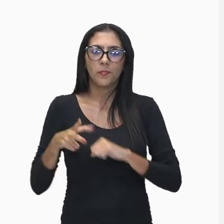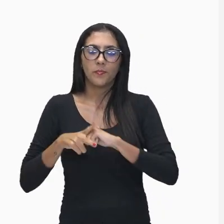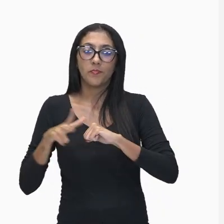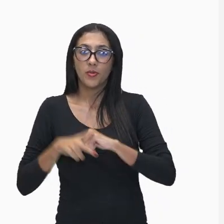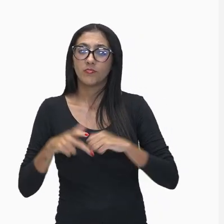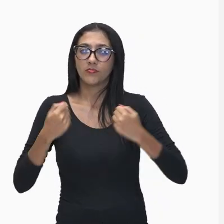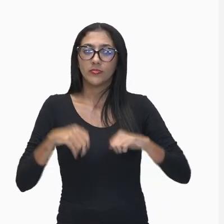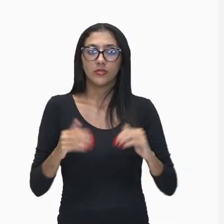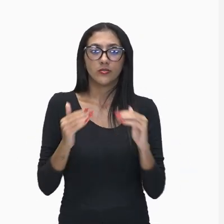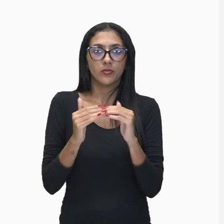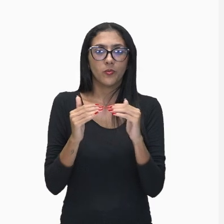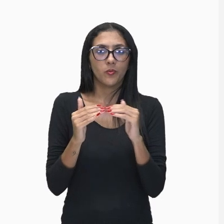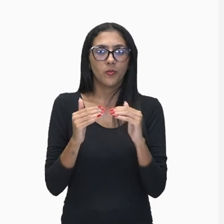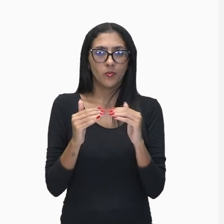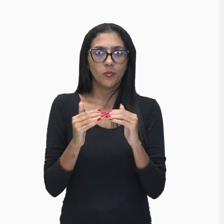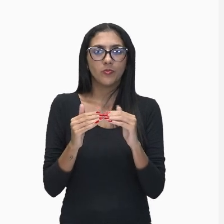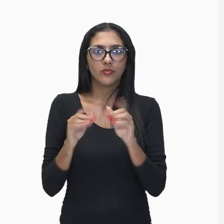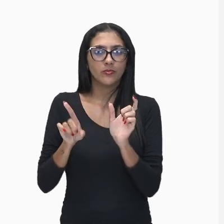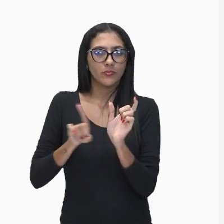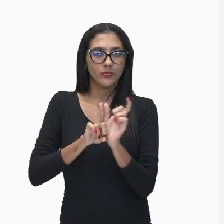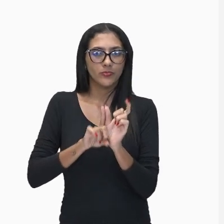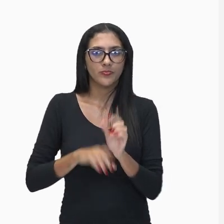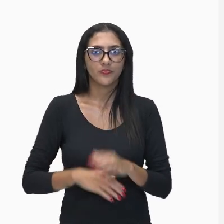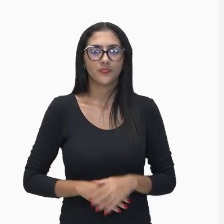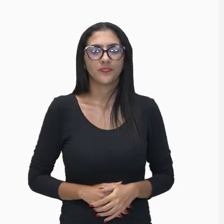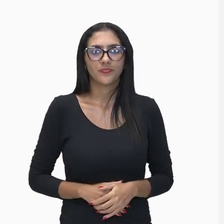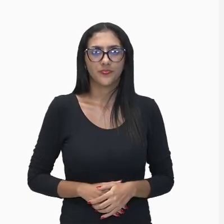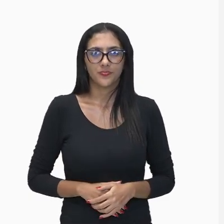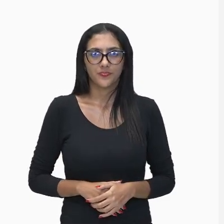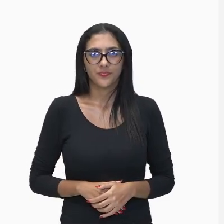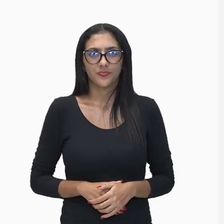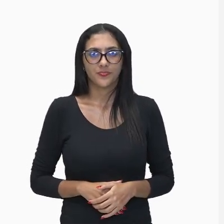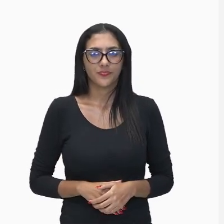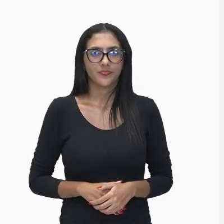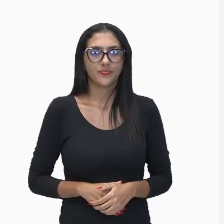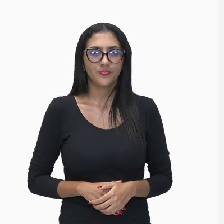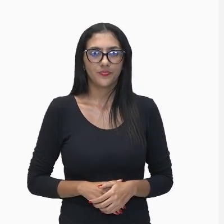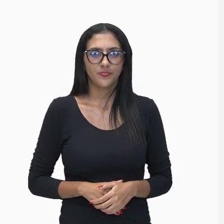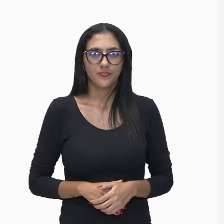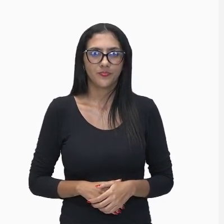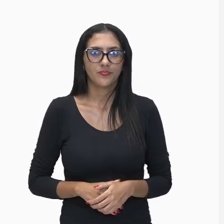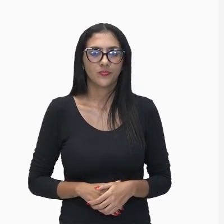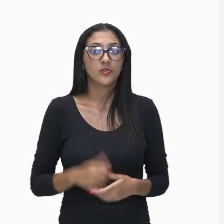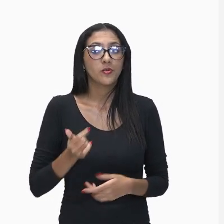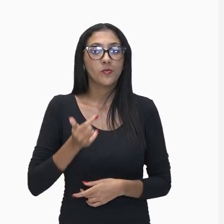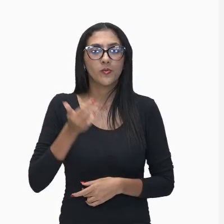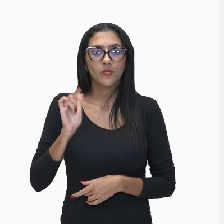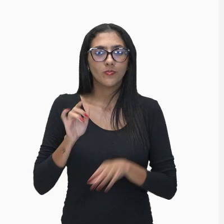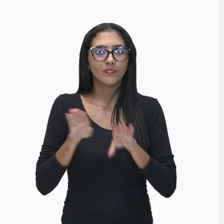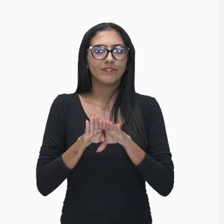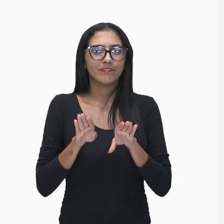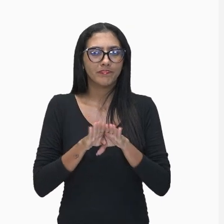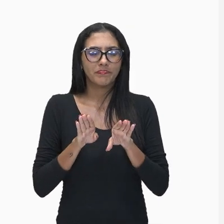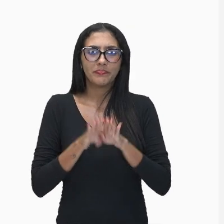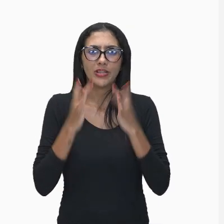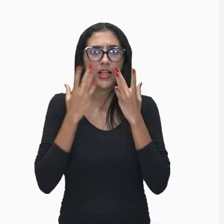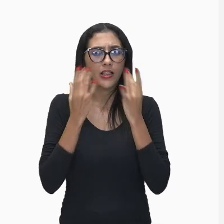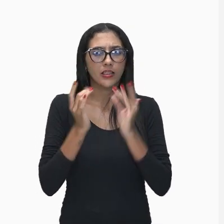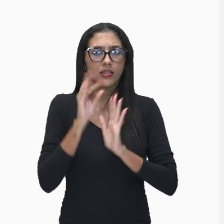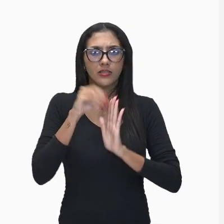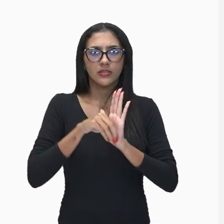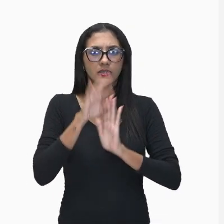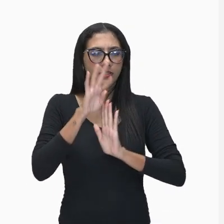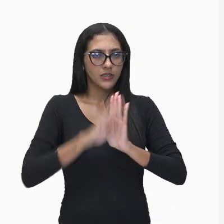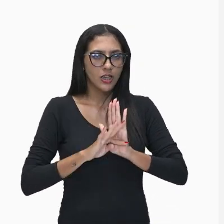no singular, na terceira pessoa do singular. Ok? Mais um ponto de atenção neste texto, que é